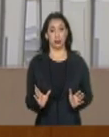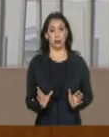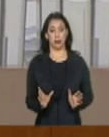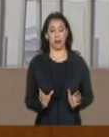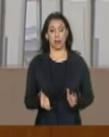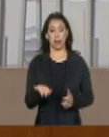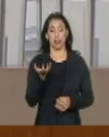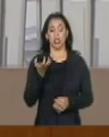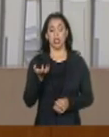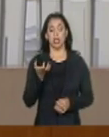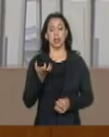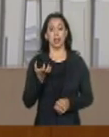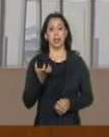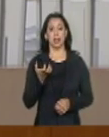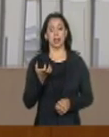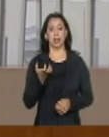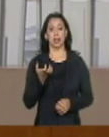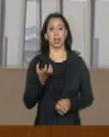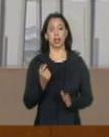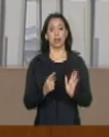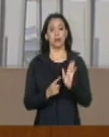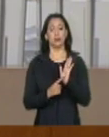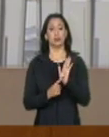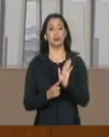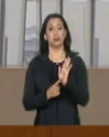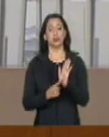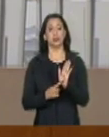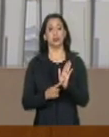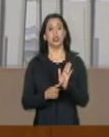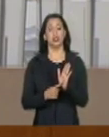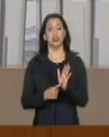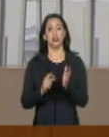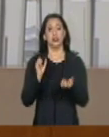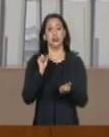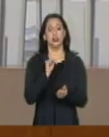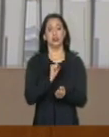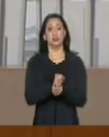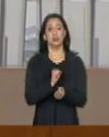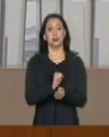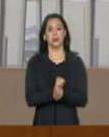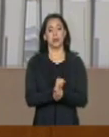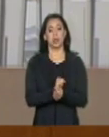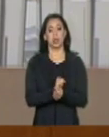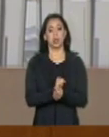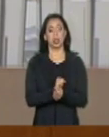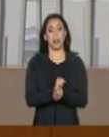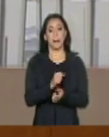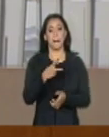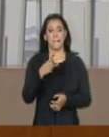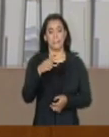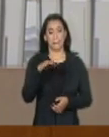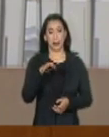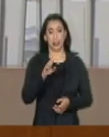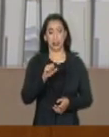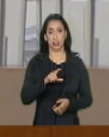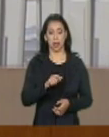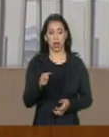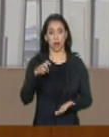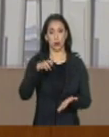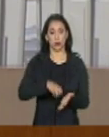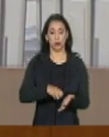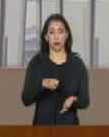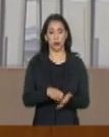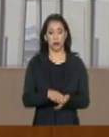quero estabelecer que para a execução da sanção penal condenatória